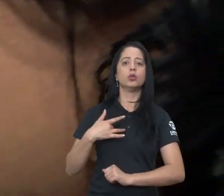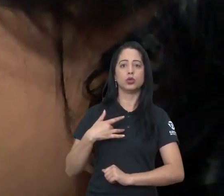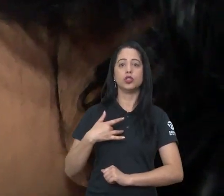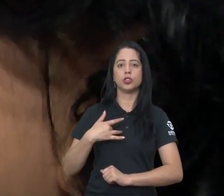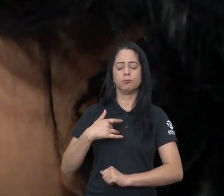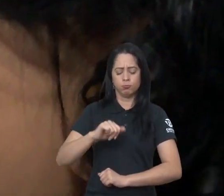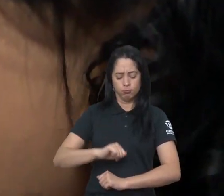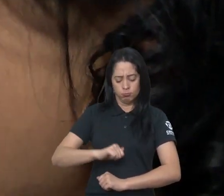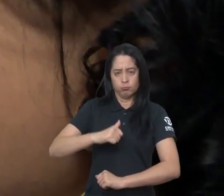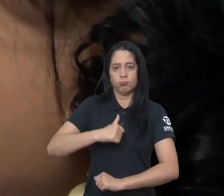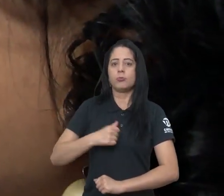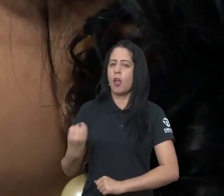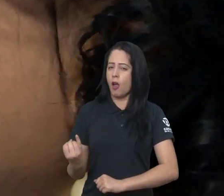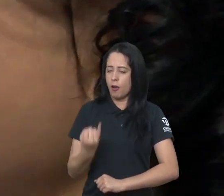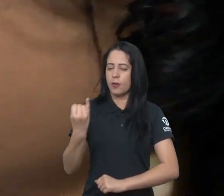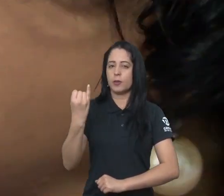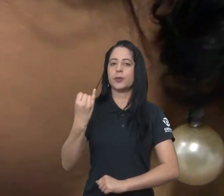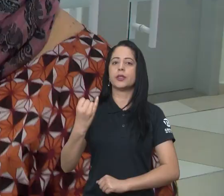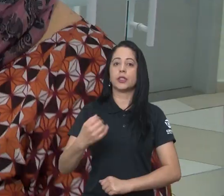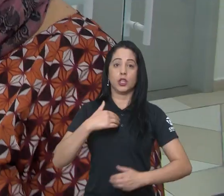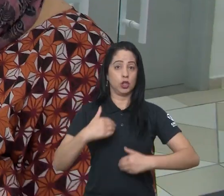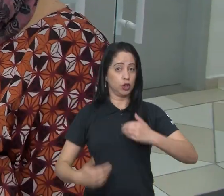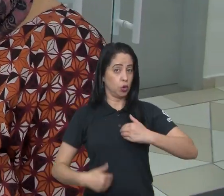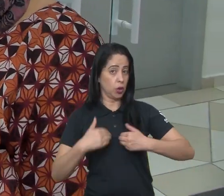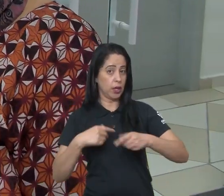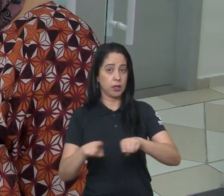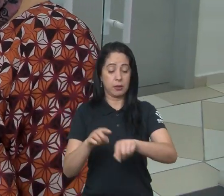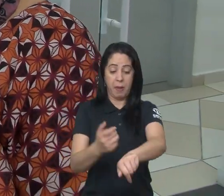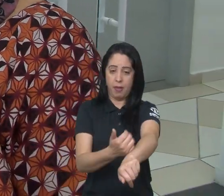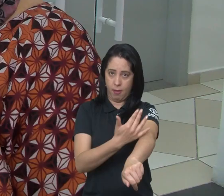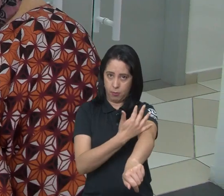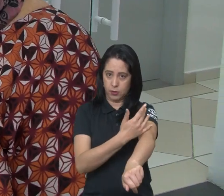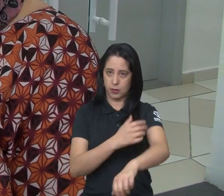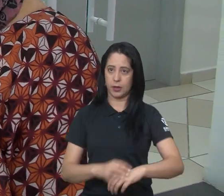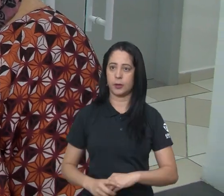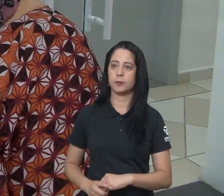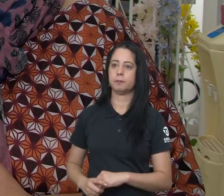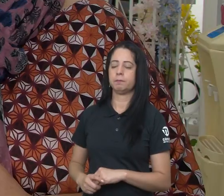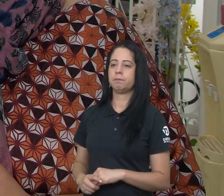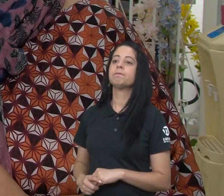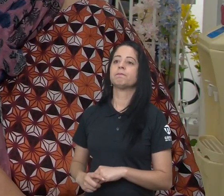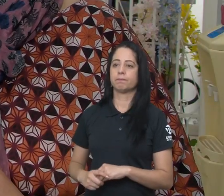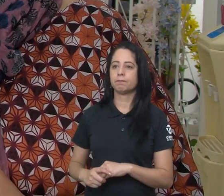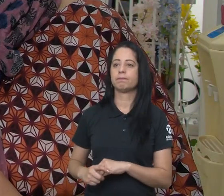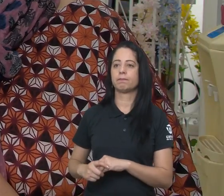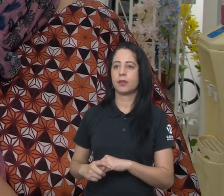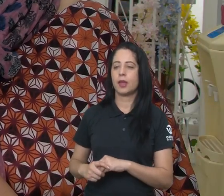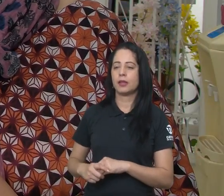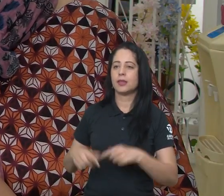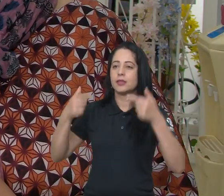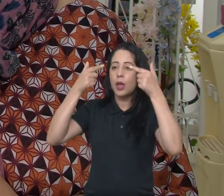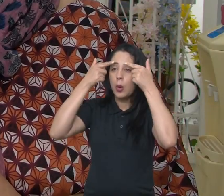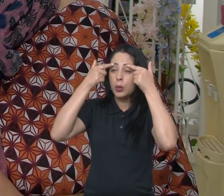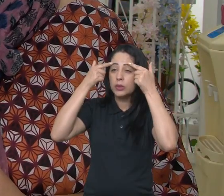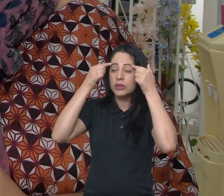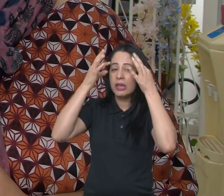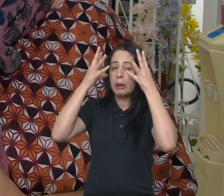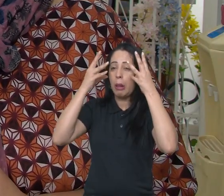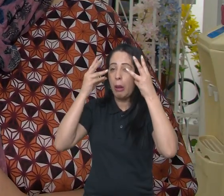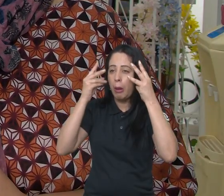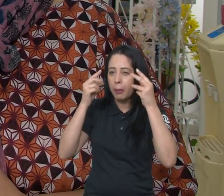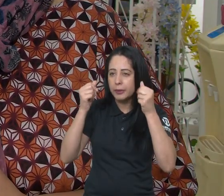foi imprescindível para a sua recuperação, tanto física quanto emocional. Ficamos carecas, sem sobrancelha, sem